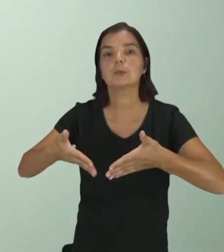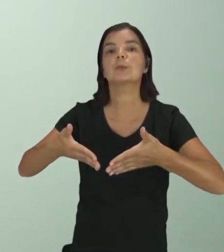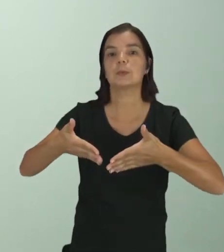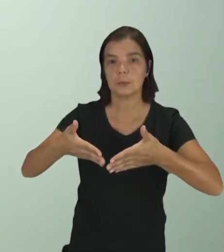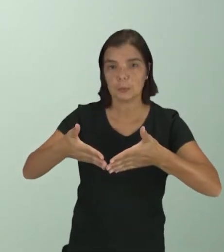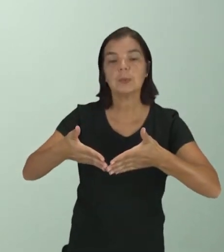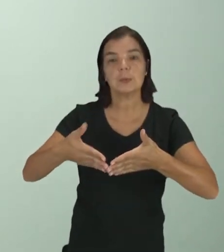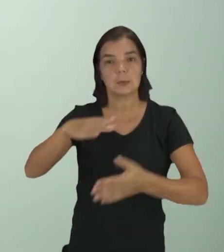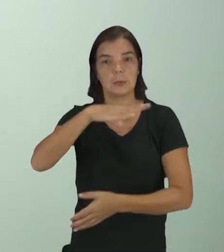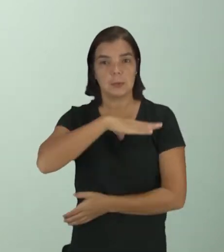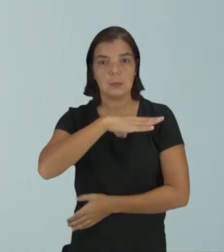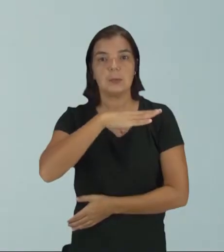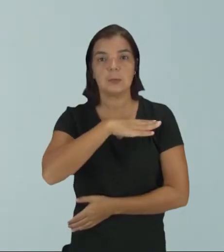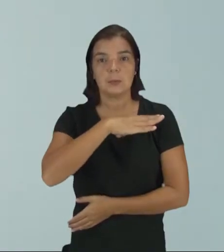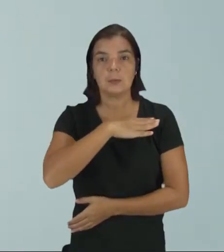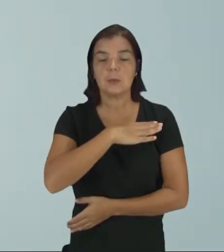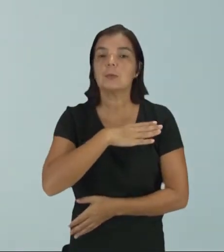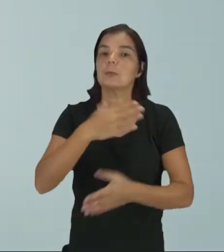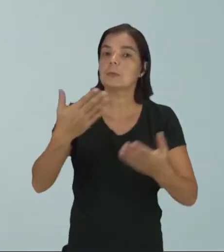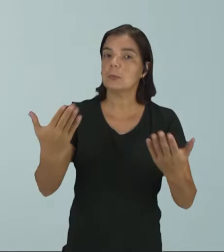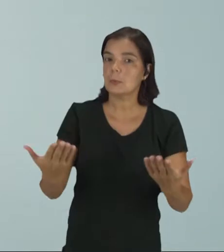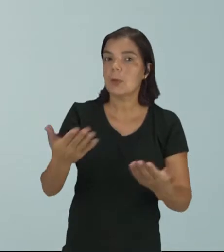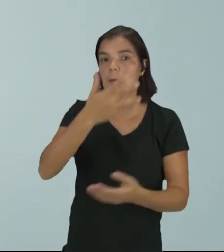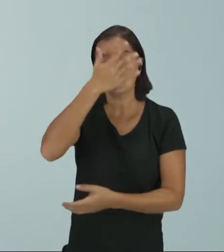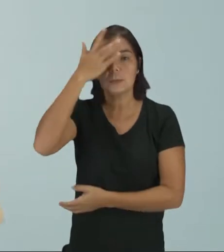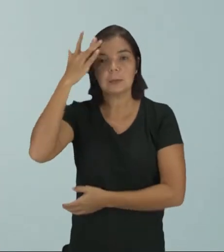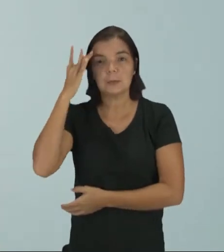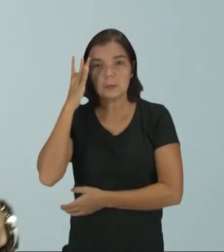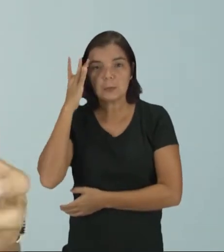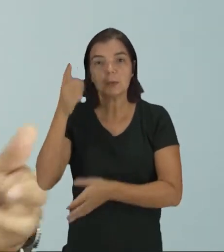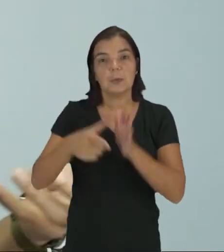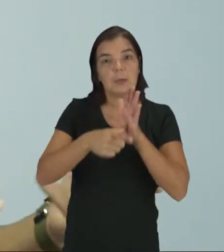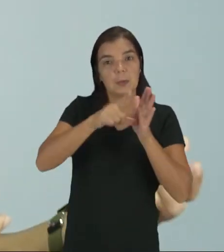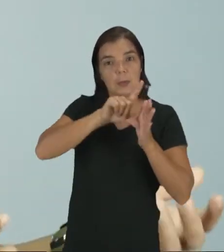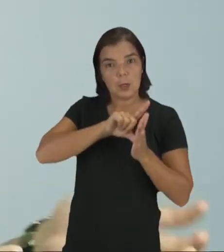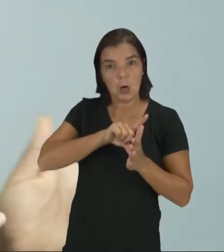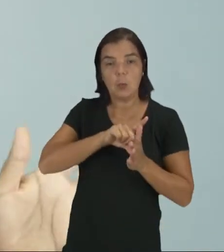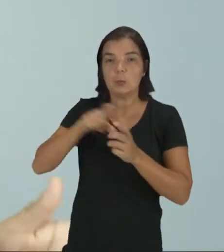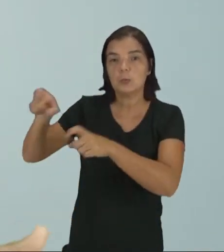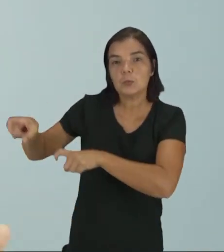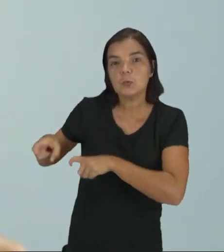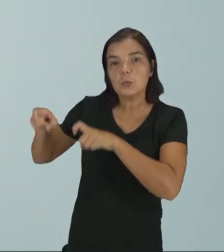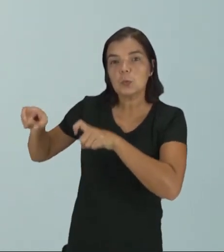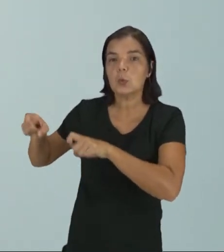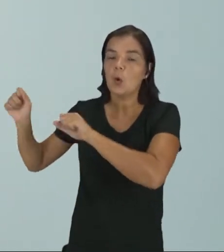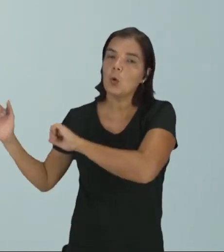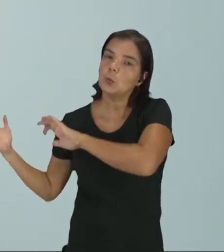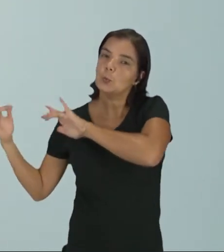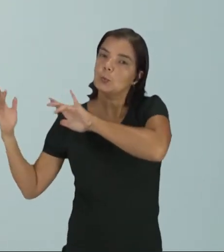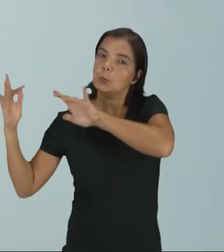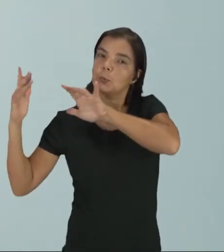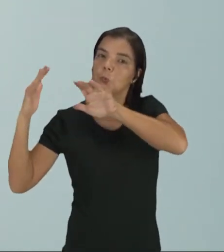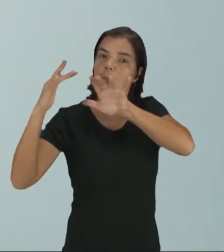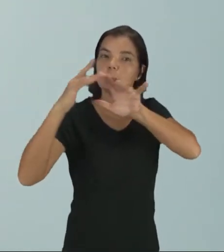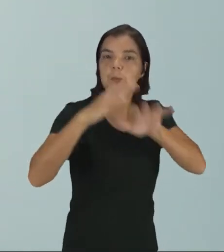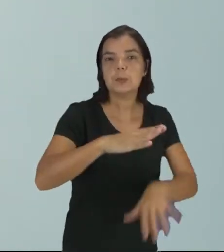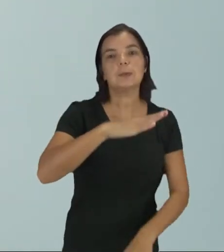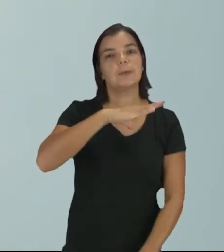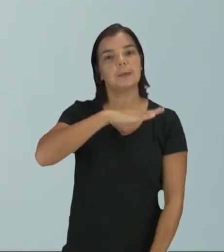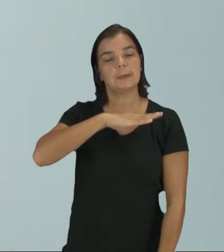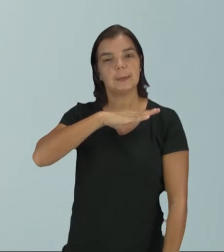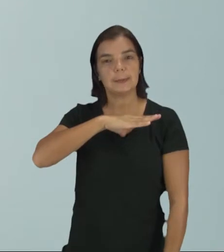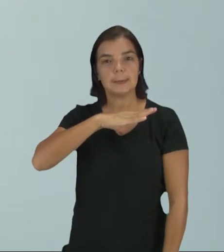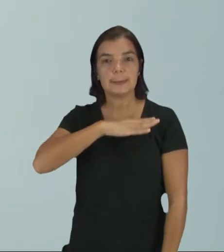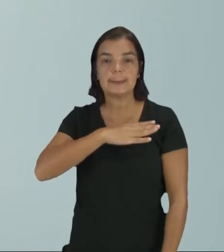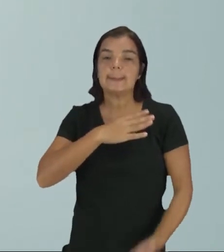chamadas áreas urbanas, não é isso? Com isso, as pessoas que antes estavam no campo, elas se deslocaram para as cidades. Até